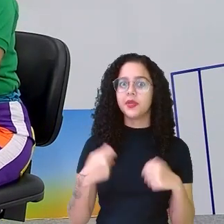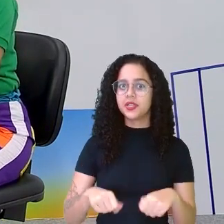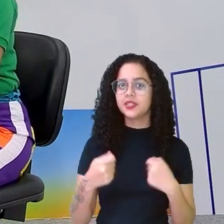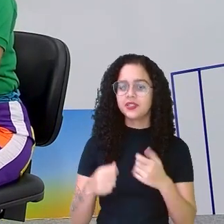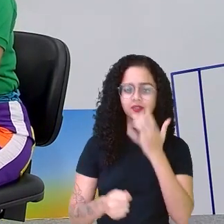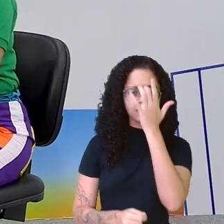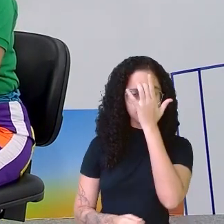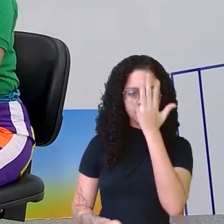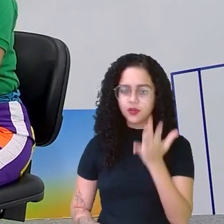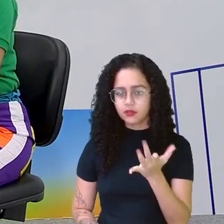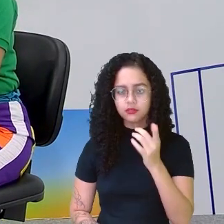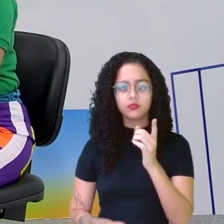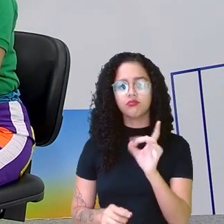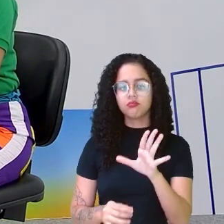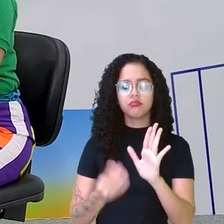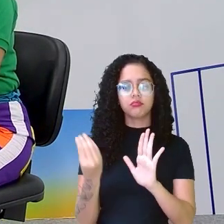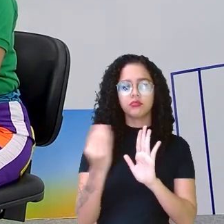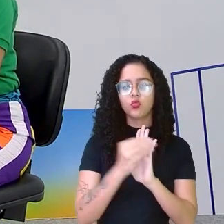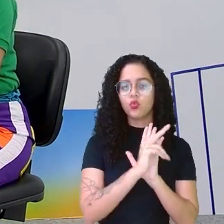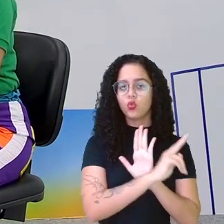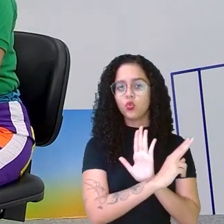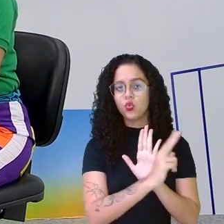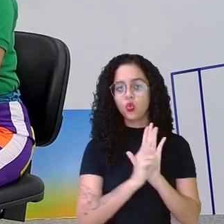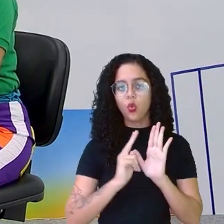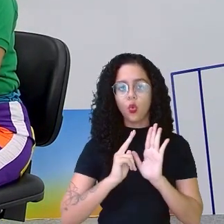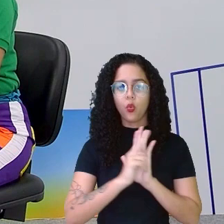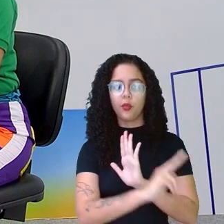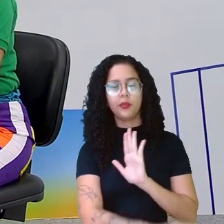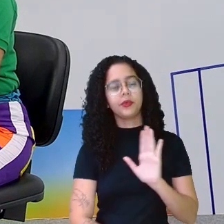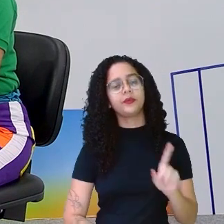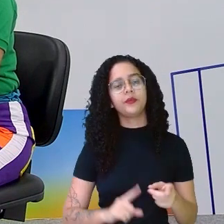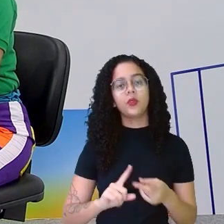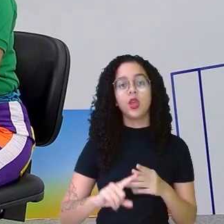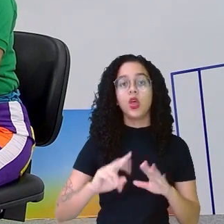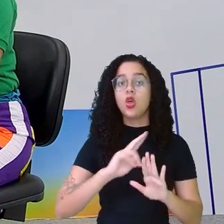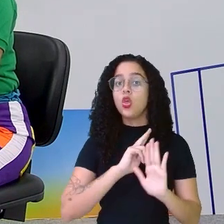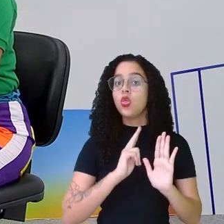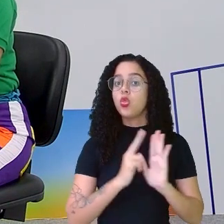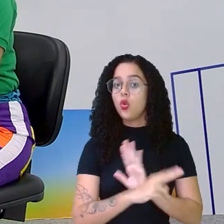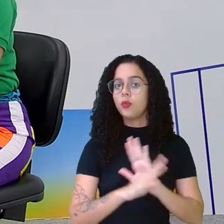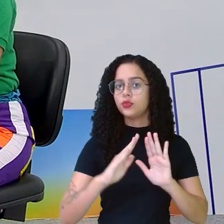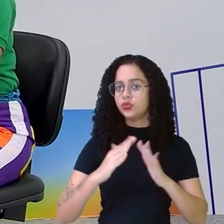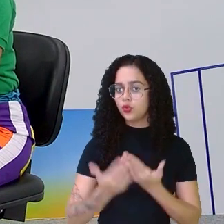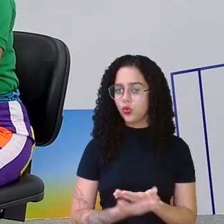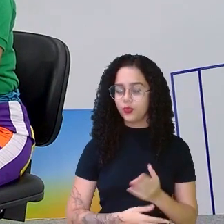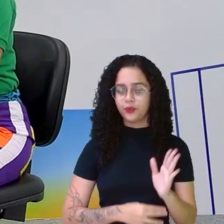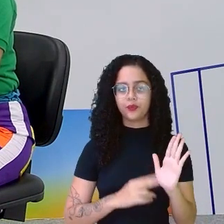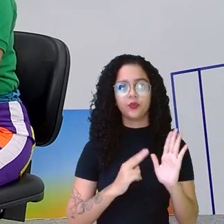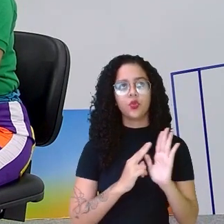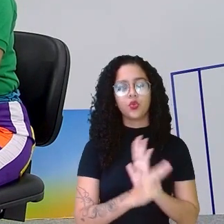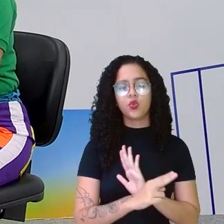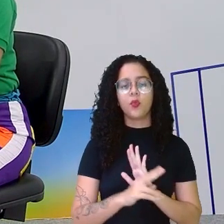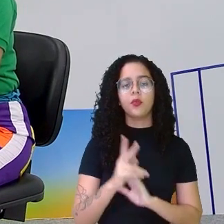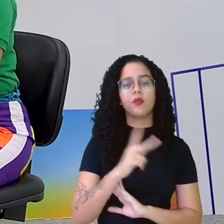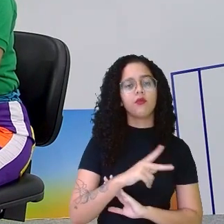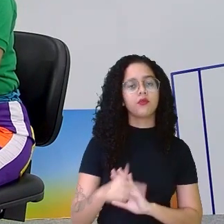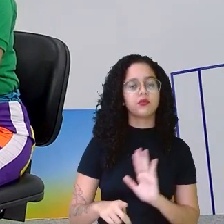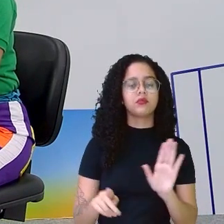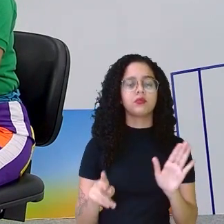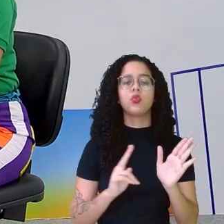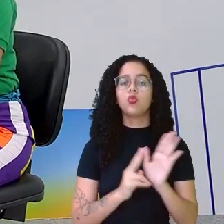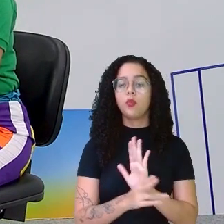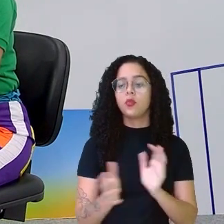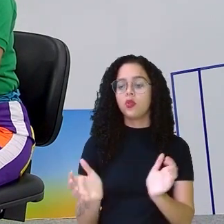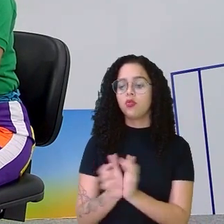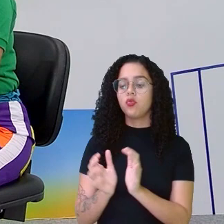bem facinho, gente. É só colocar o seu nome, o nome da sua escola, o nome da professora e da turma, que a gente